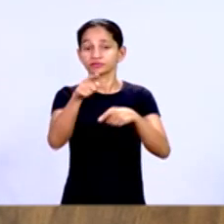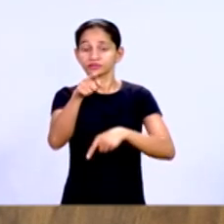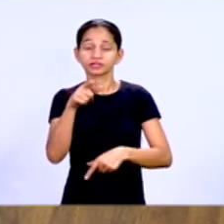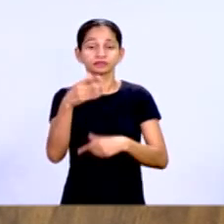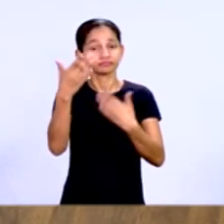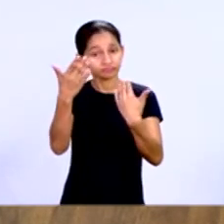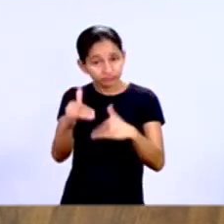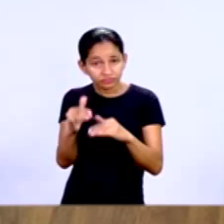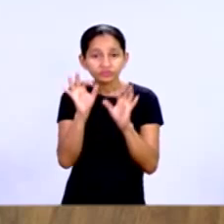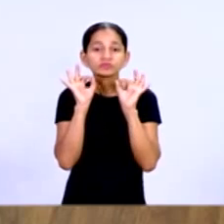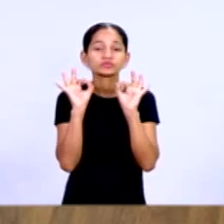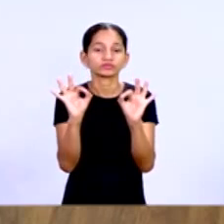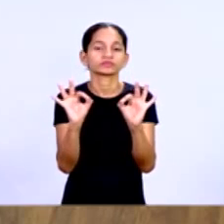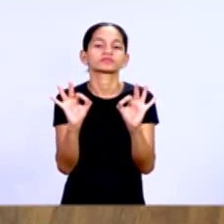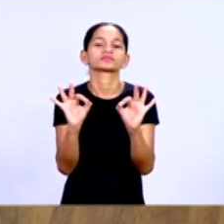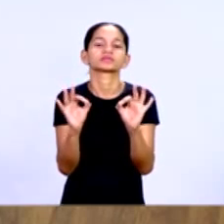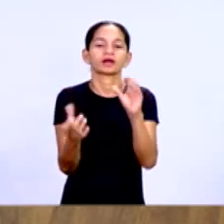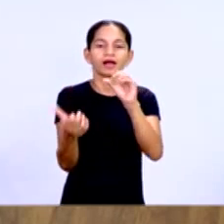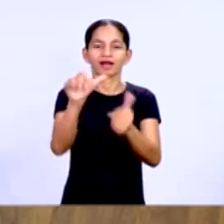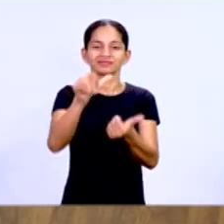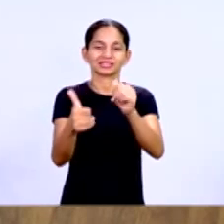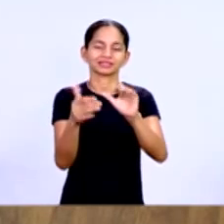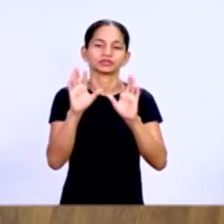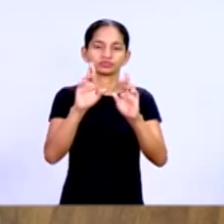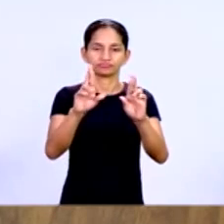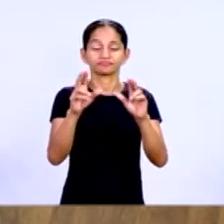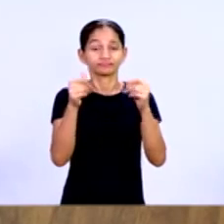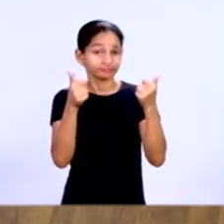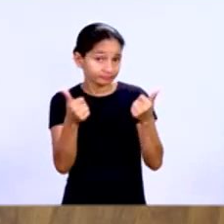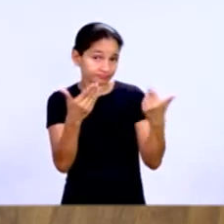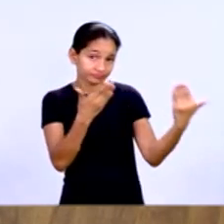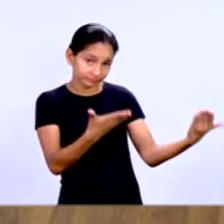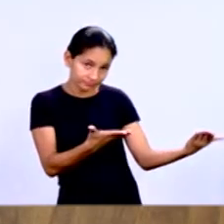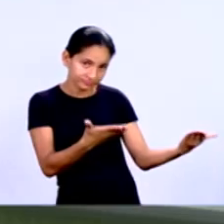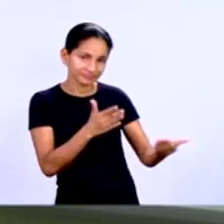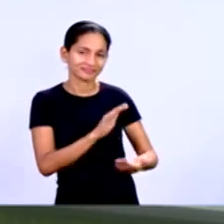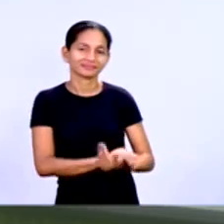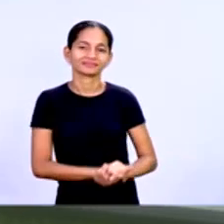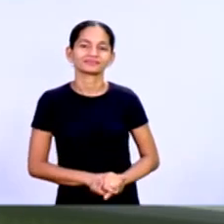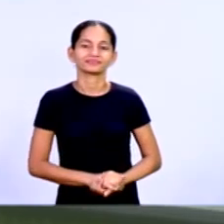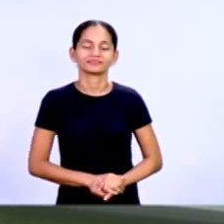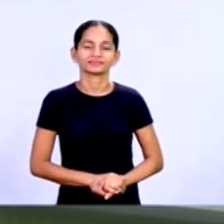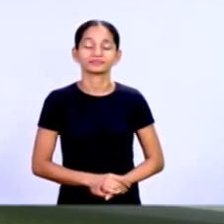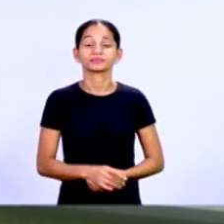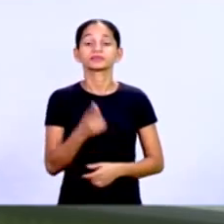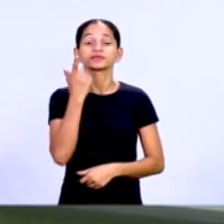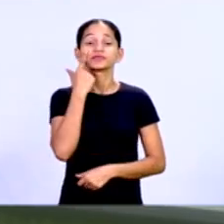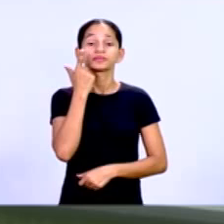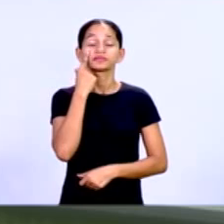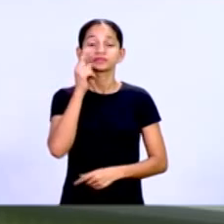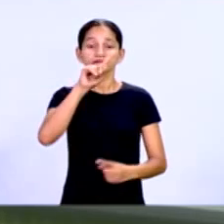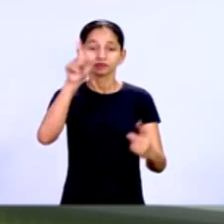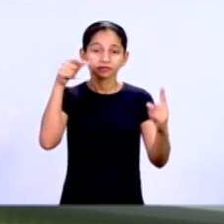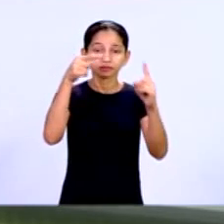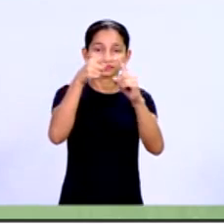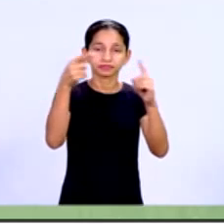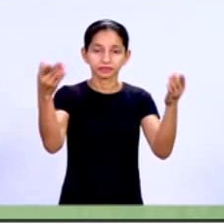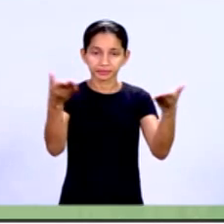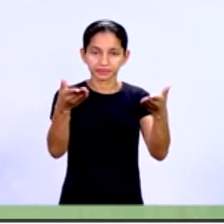prepará-los para a nossa avaliação. Professor Celso. Ok, vamos ver os nossos objetivos